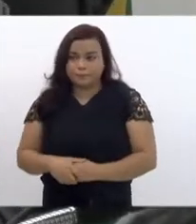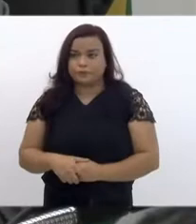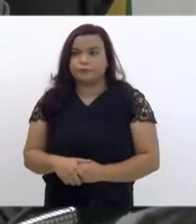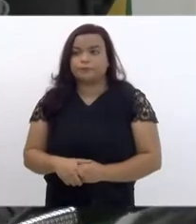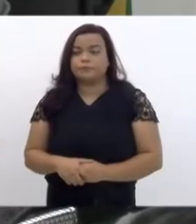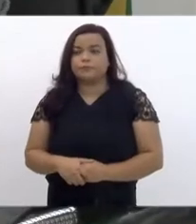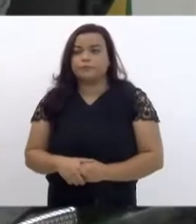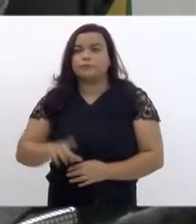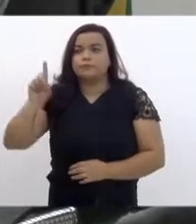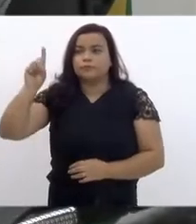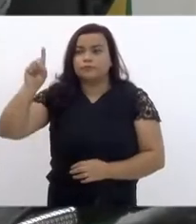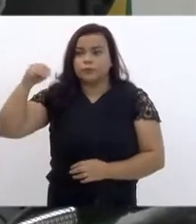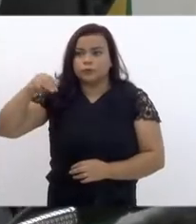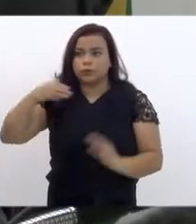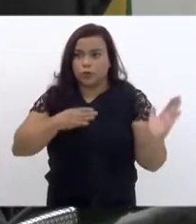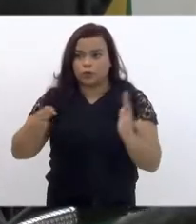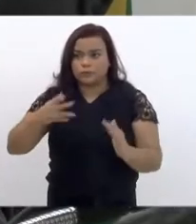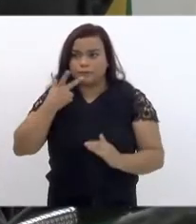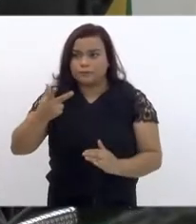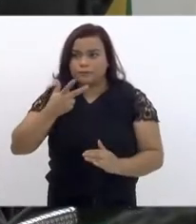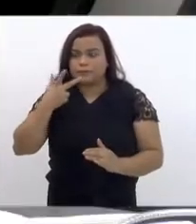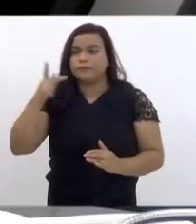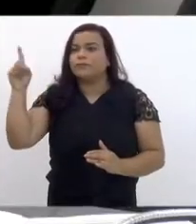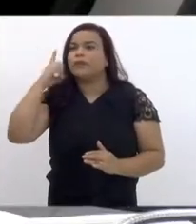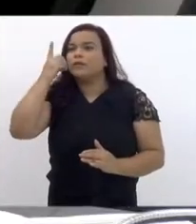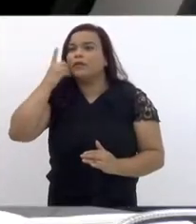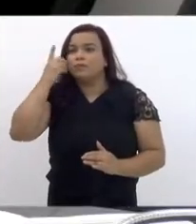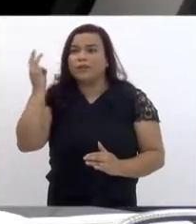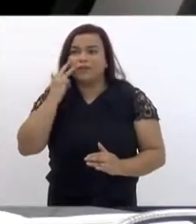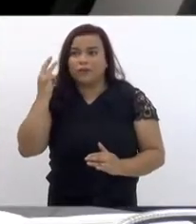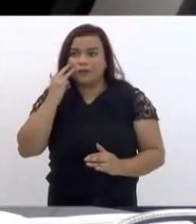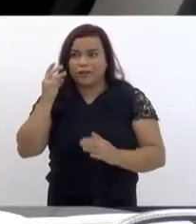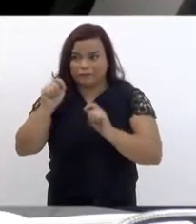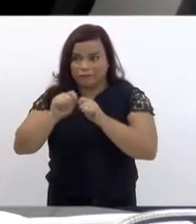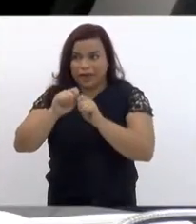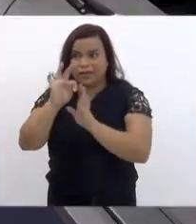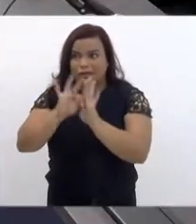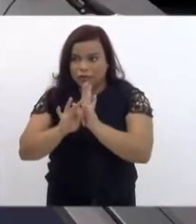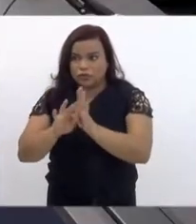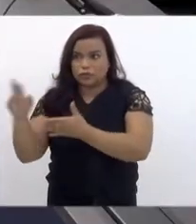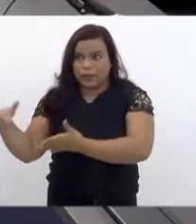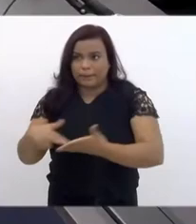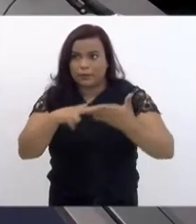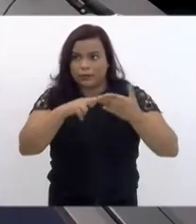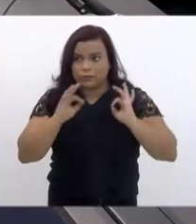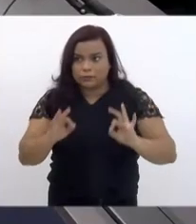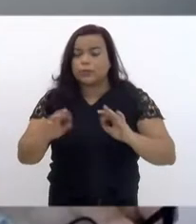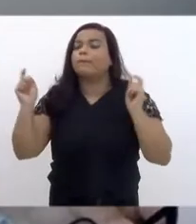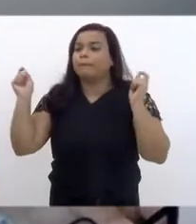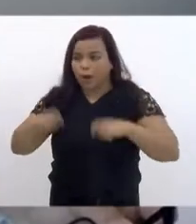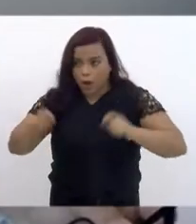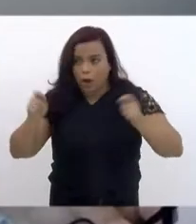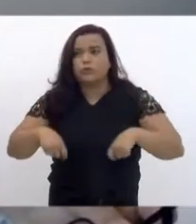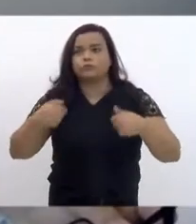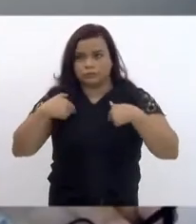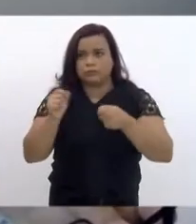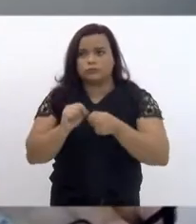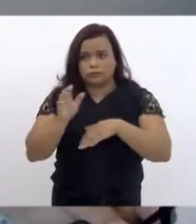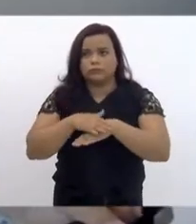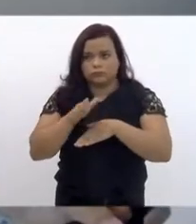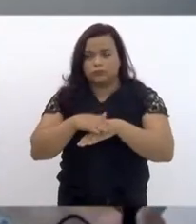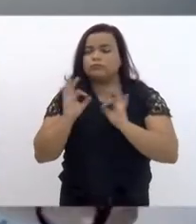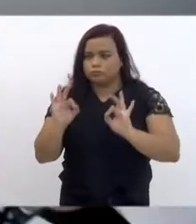Só um minuto, presidente, pela ordem. O deputado Valdec faz o texto, então, encaminha, deputado? Isso, isso. Pode ser, pode ser. Fechado.